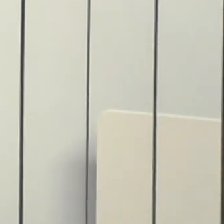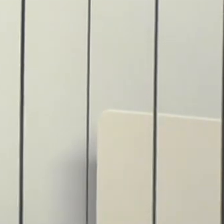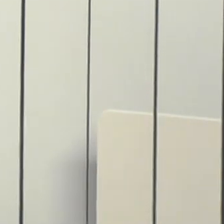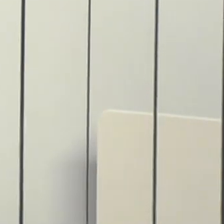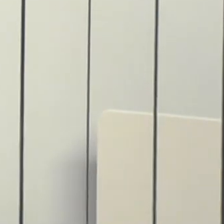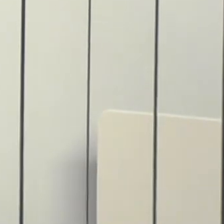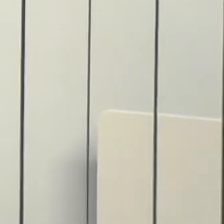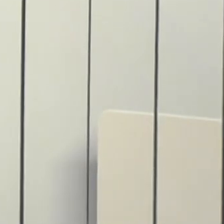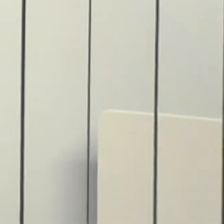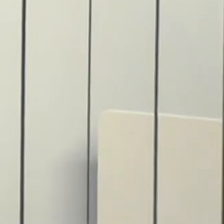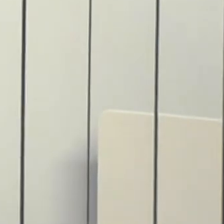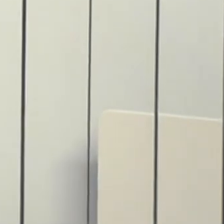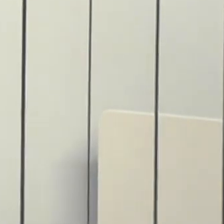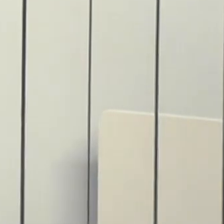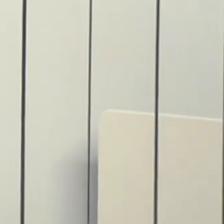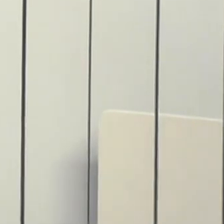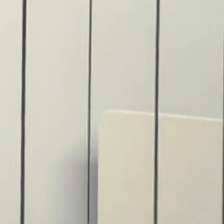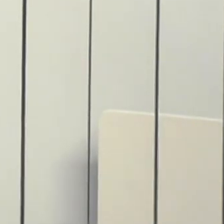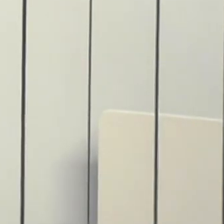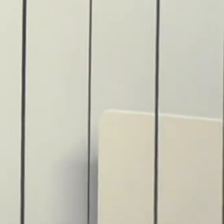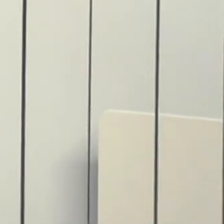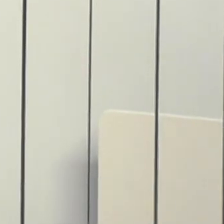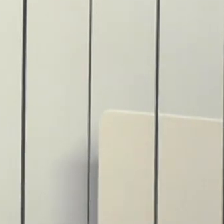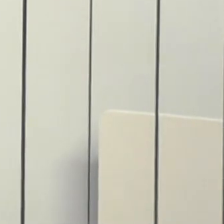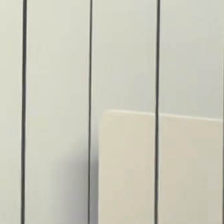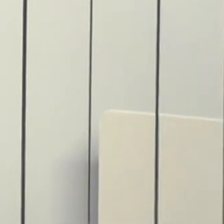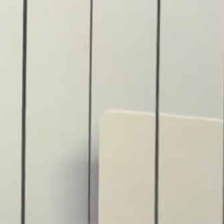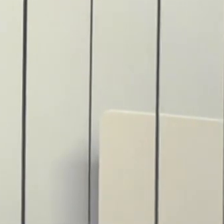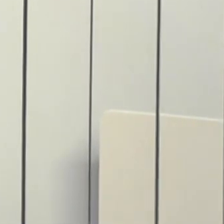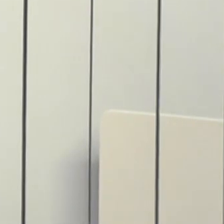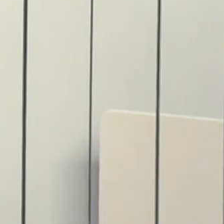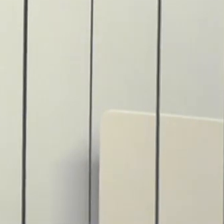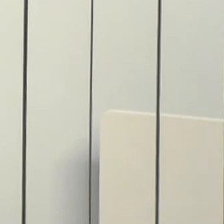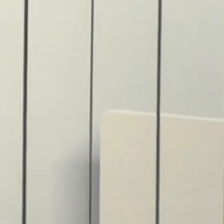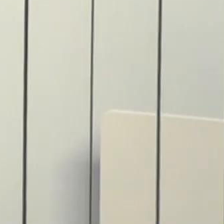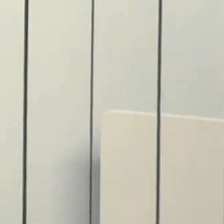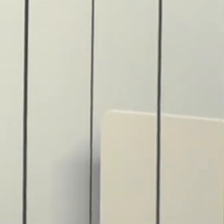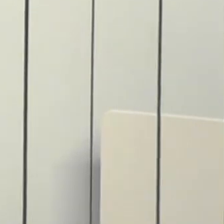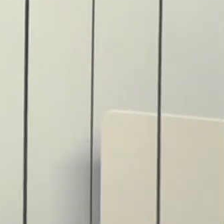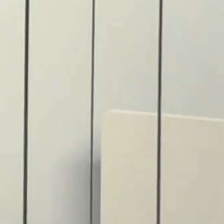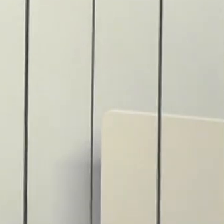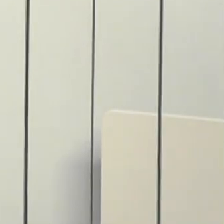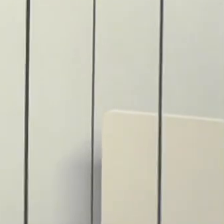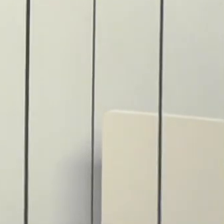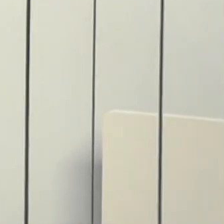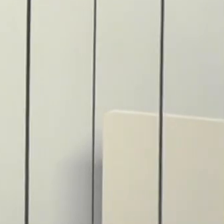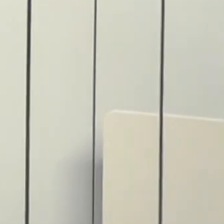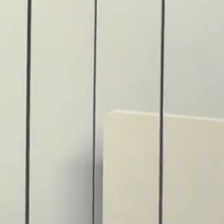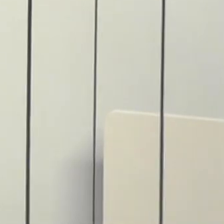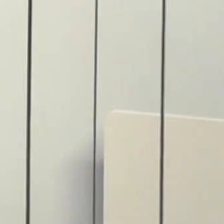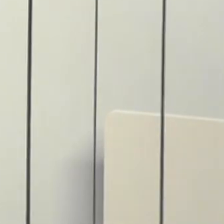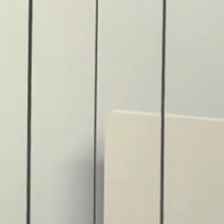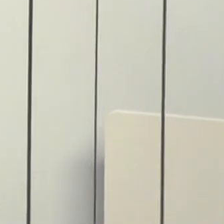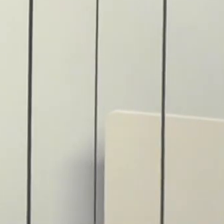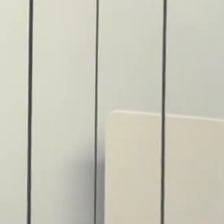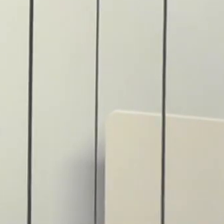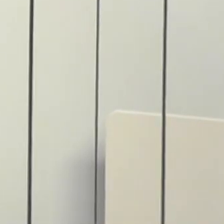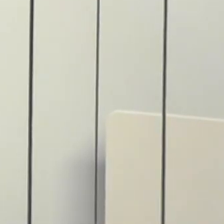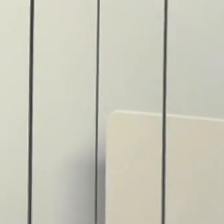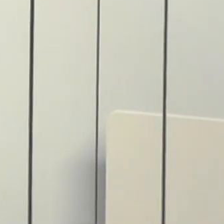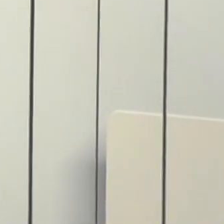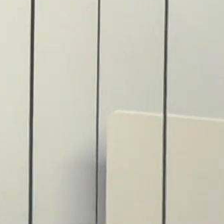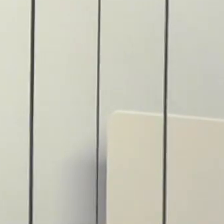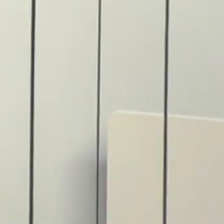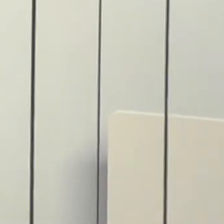e participe, envie a sua mensagem para o número do nosso WhatsApp. 19 é o nosso DDD, para você que é